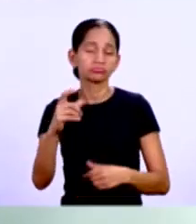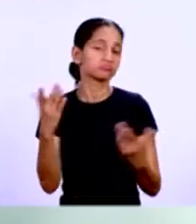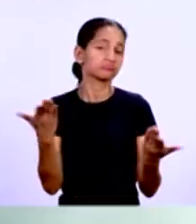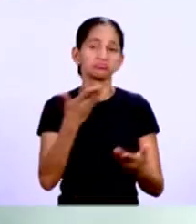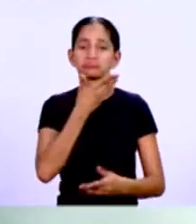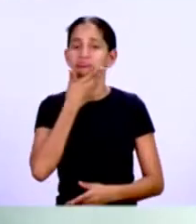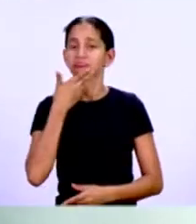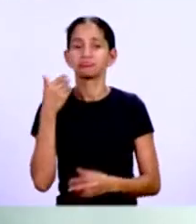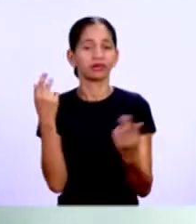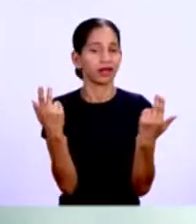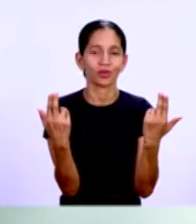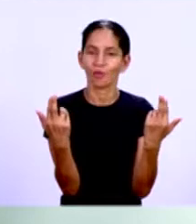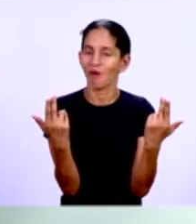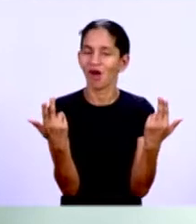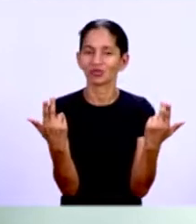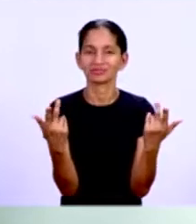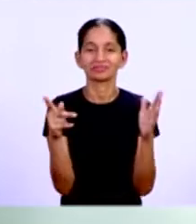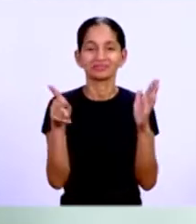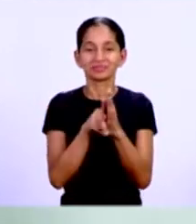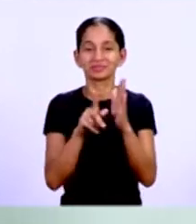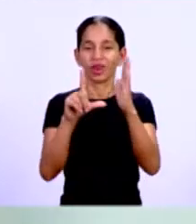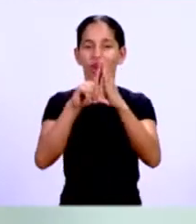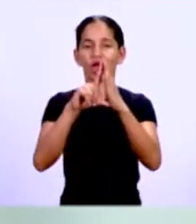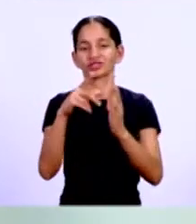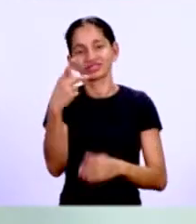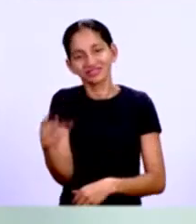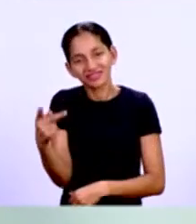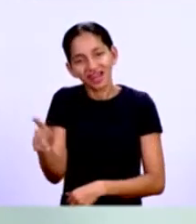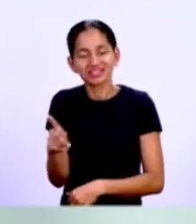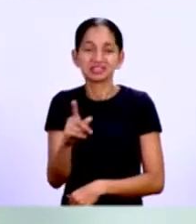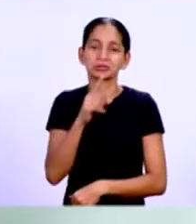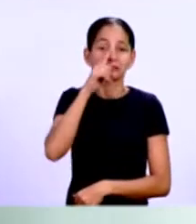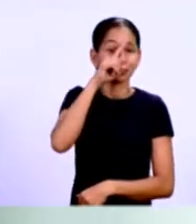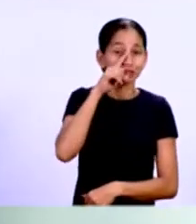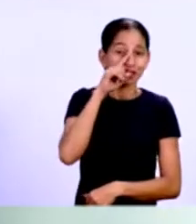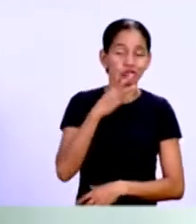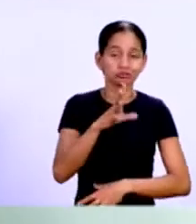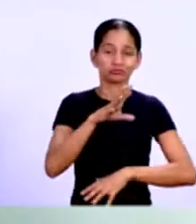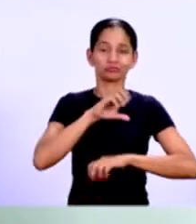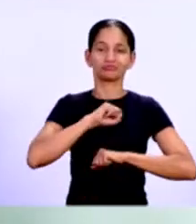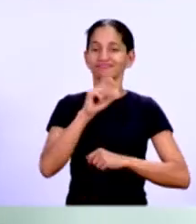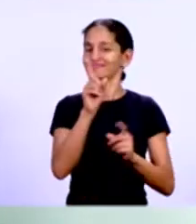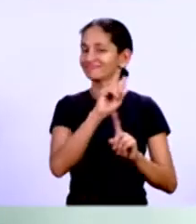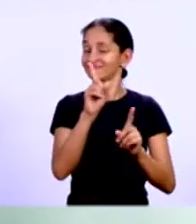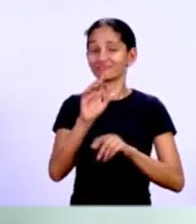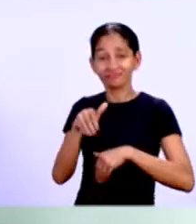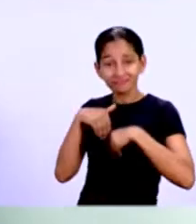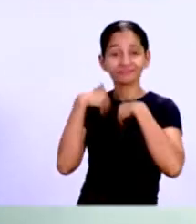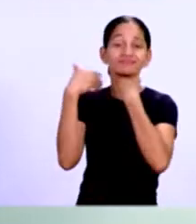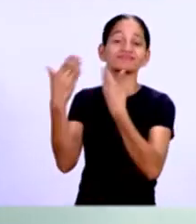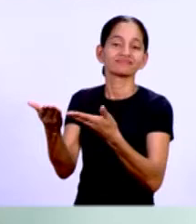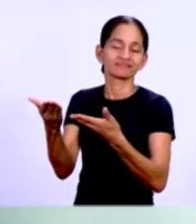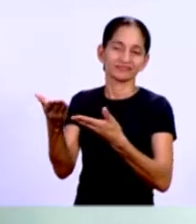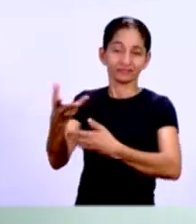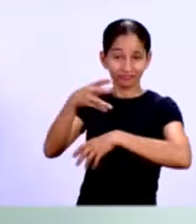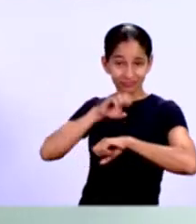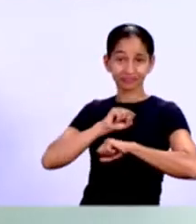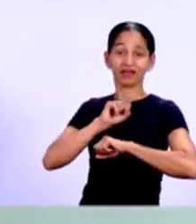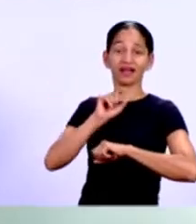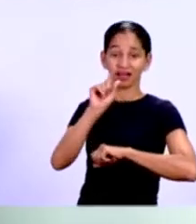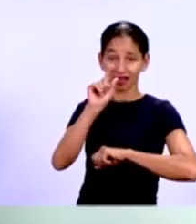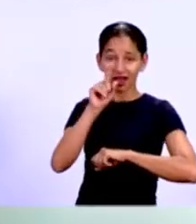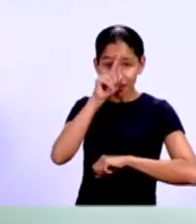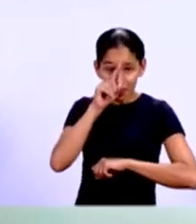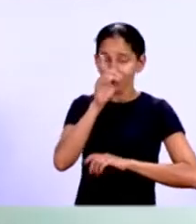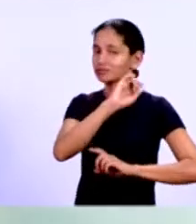de mitigar risco para a loja. A loja deixa de tomar o risco para si, ela como gestora do risco, que é o que ela faz quando ela